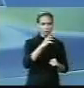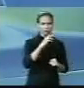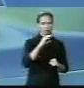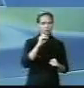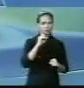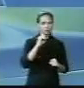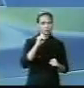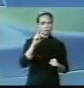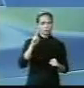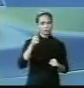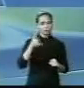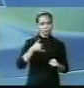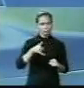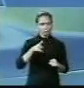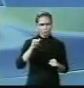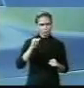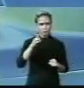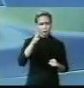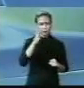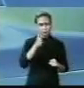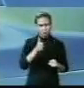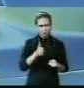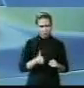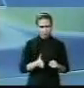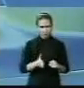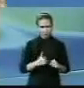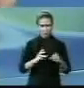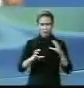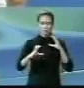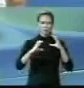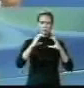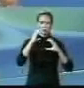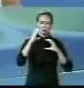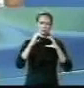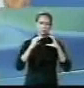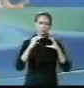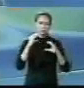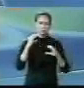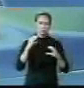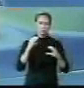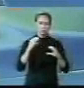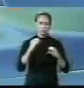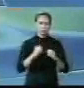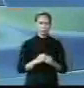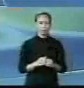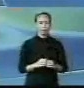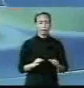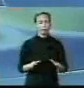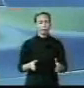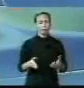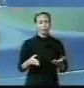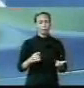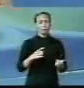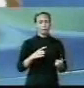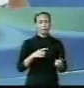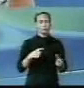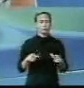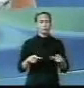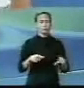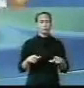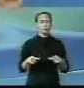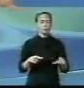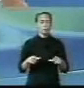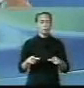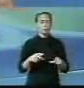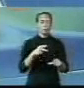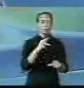onde? Exatamente no meio dessa comunicação. Na verdade, quando eu tenho um serviço de proxy instalado na minha rede, o meu